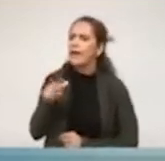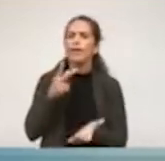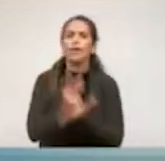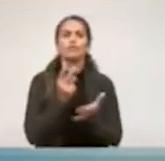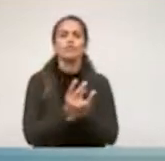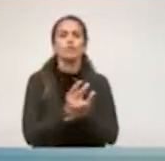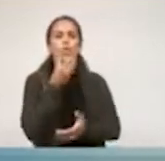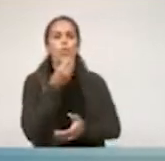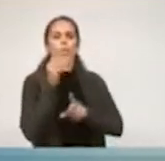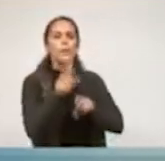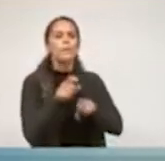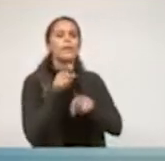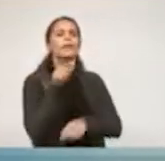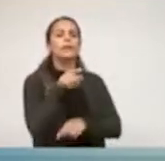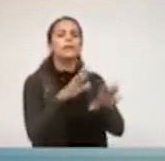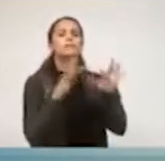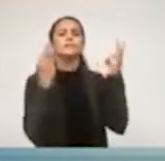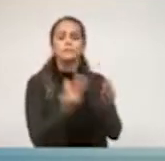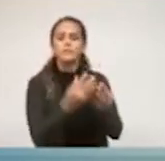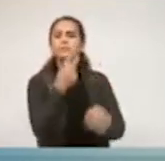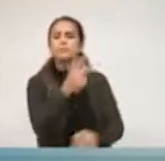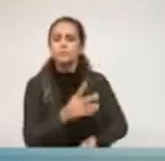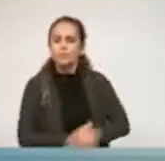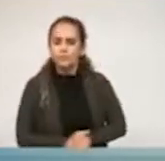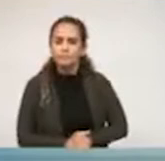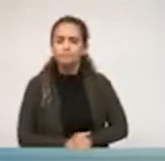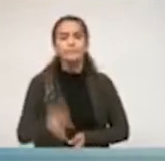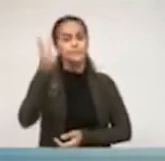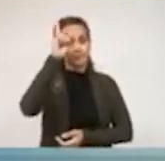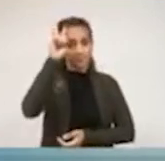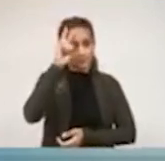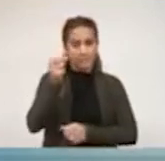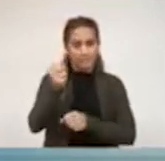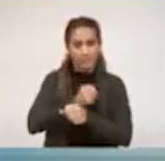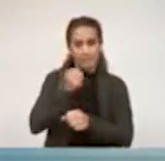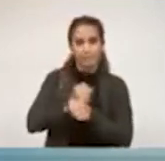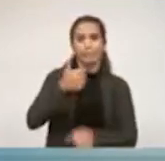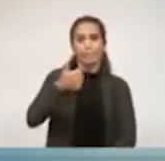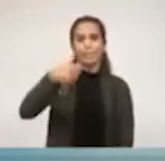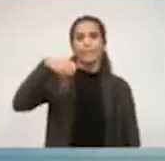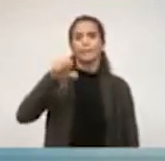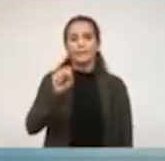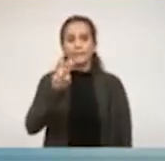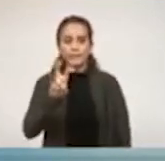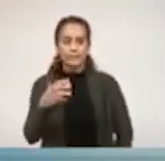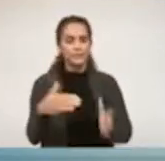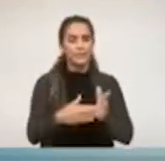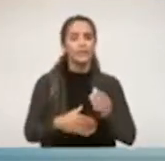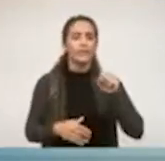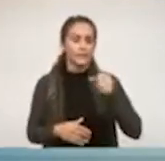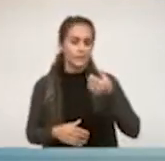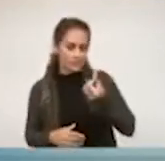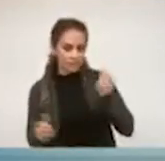homem no campo com a sua família e lembro que a linha 85 86 na